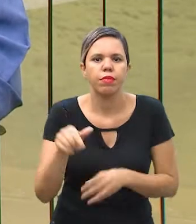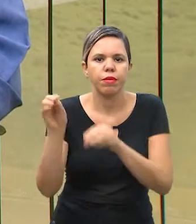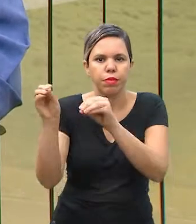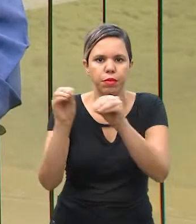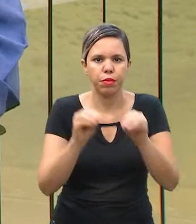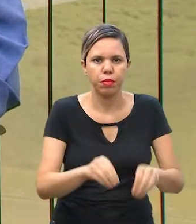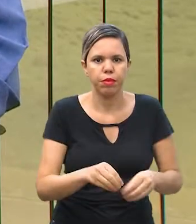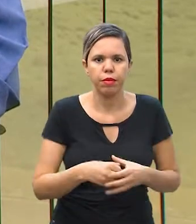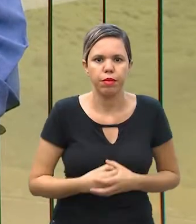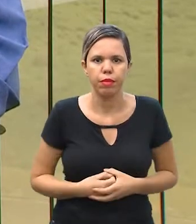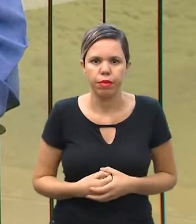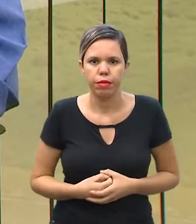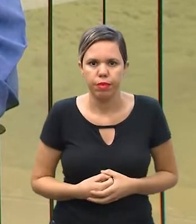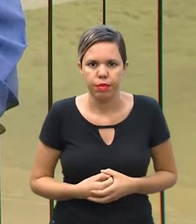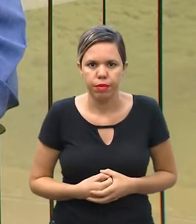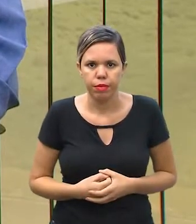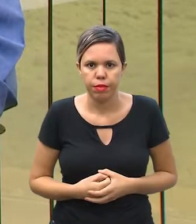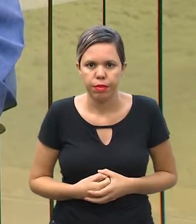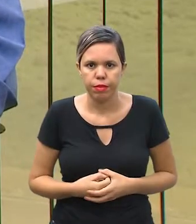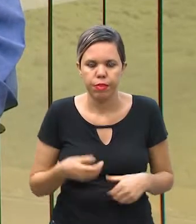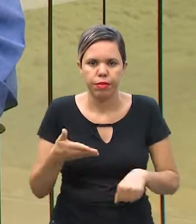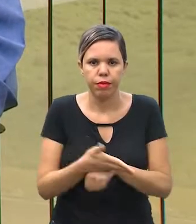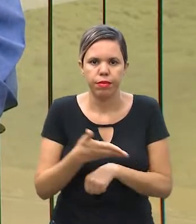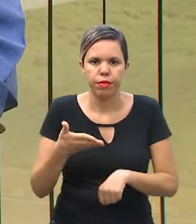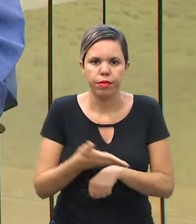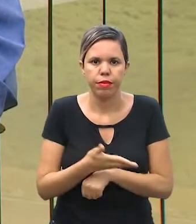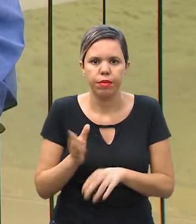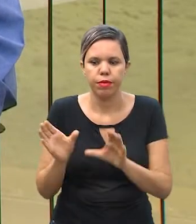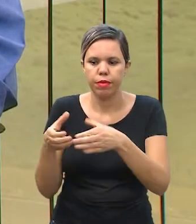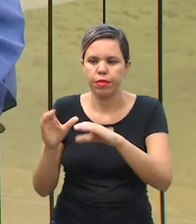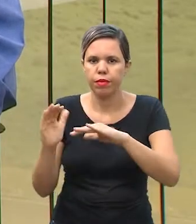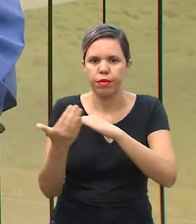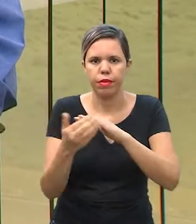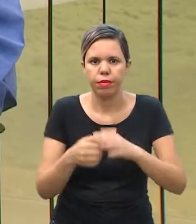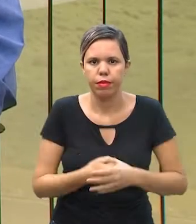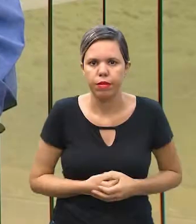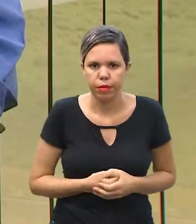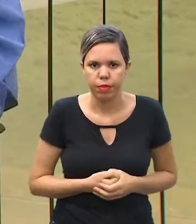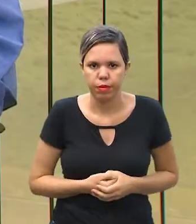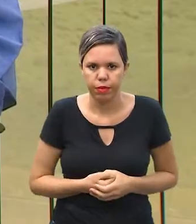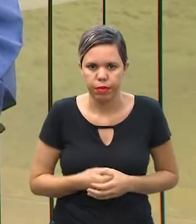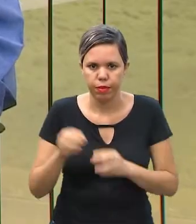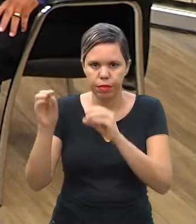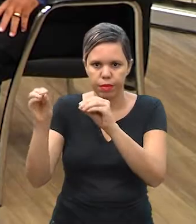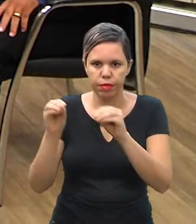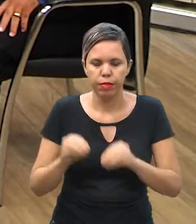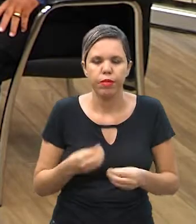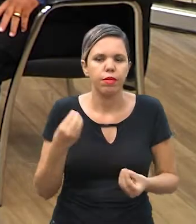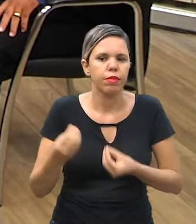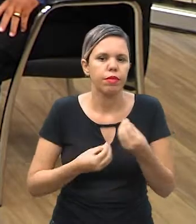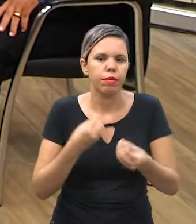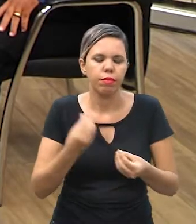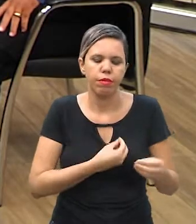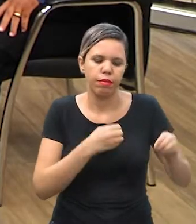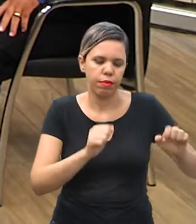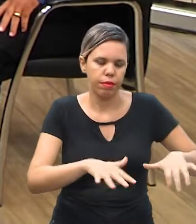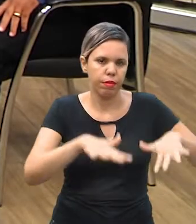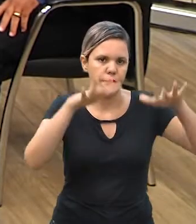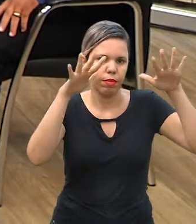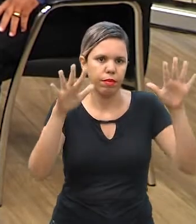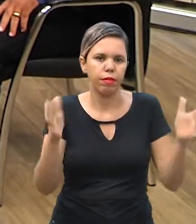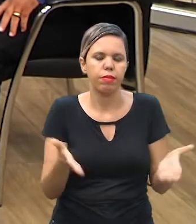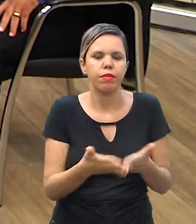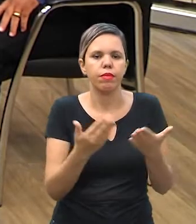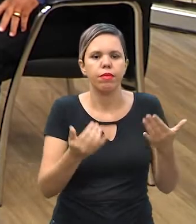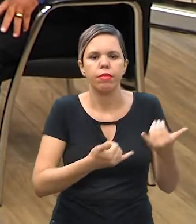para cá. Interessante, lá eu participava das comunidades, enfim, e mudei para cá. Como é que foi a sua infância?